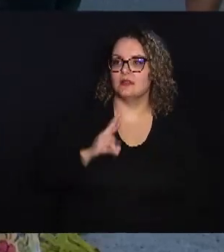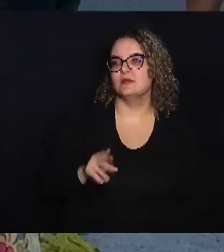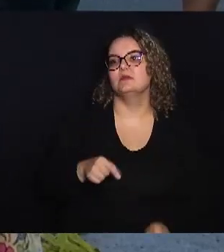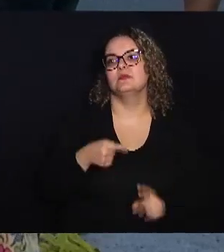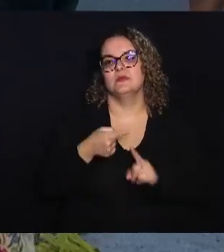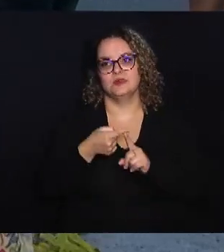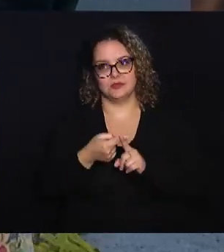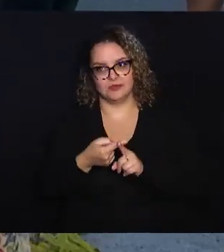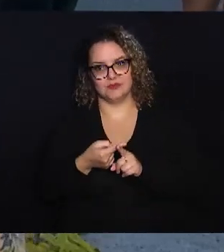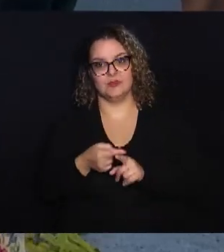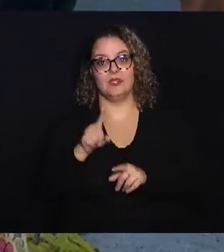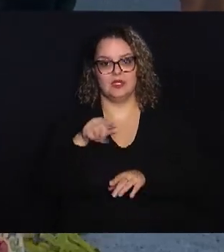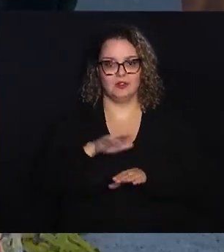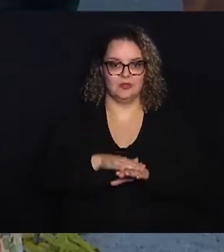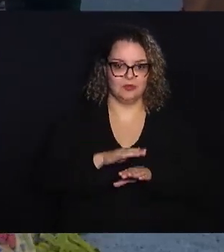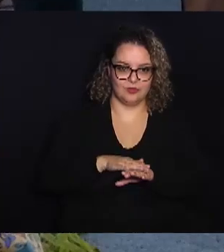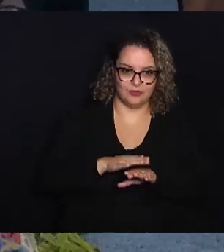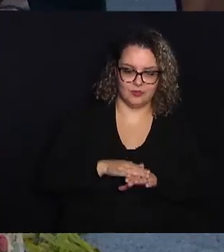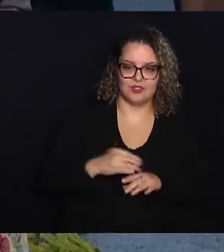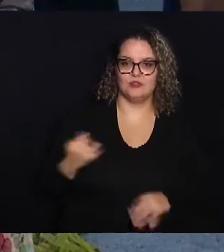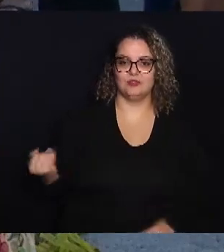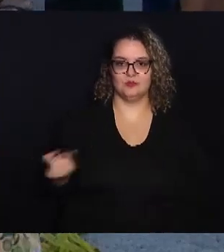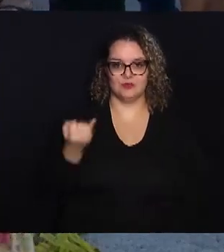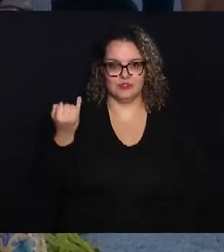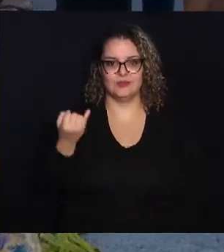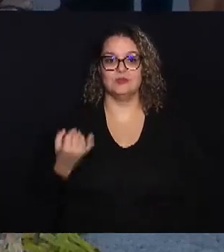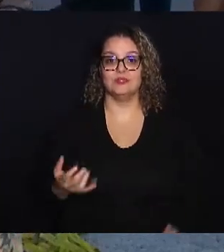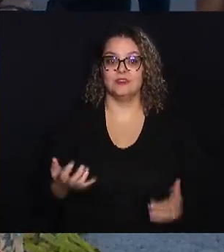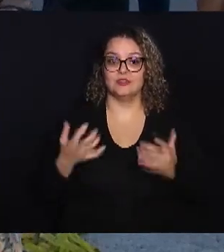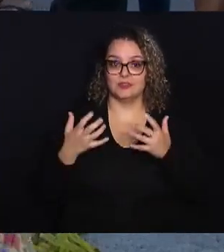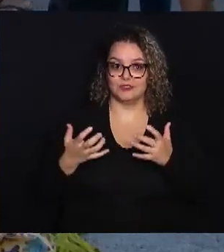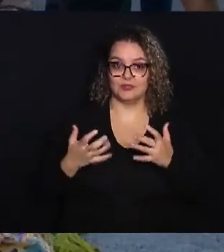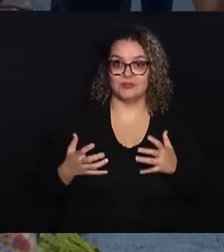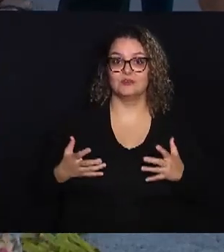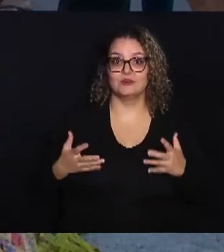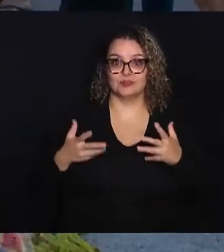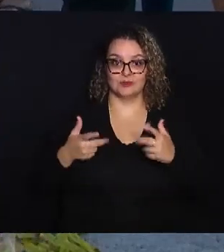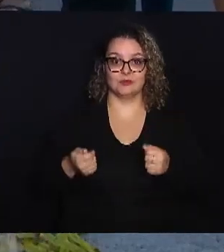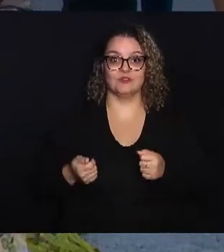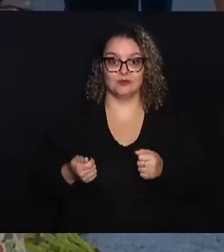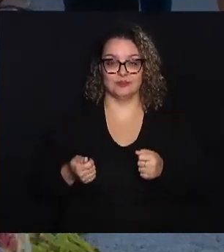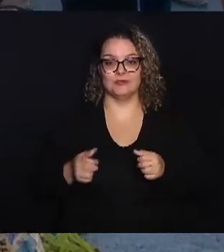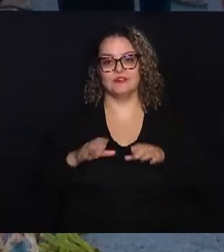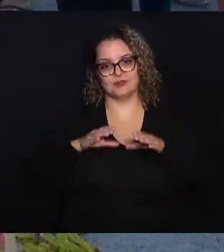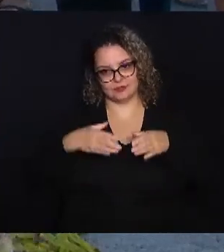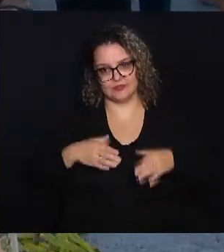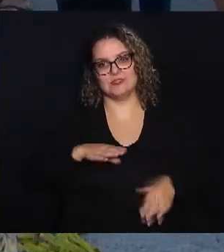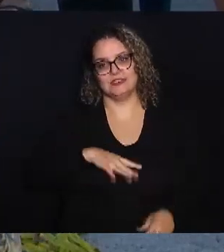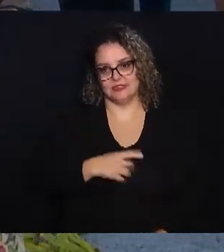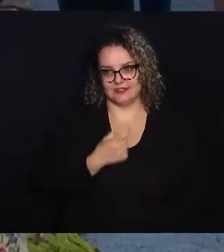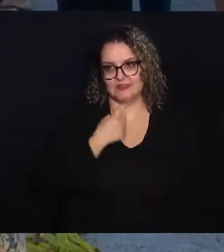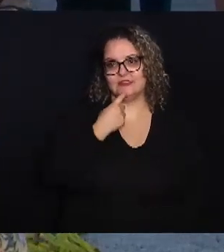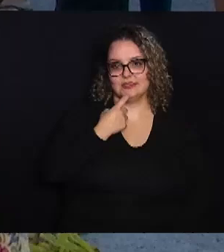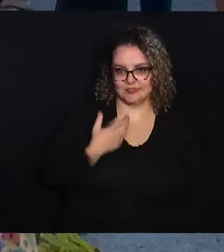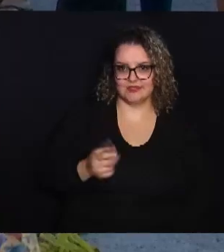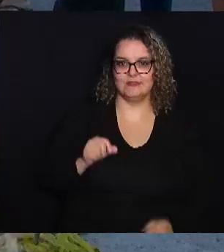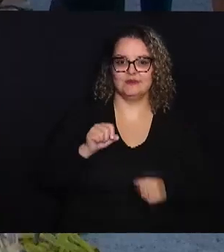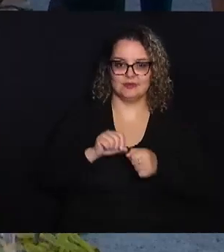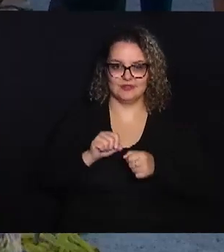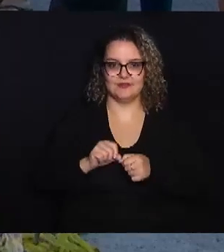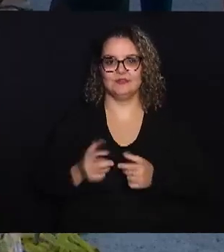muito positivo, é uma atividade muito relevante que a gente gostaria que todas as comunidades da cidade de